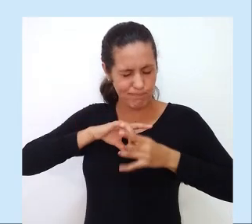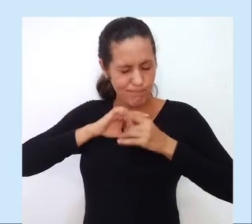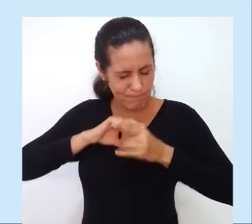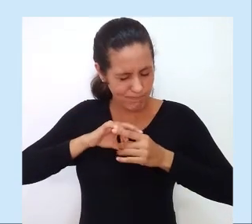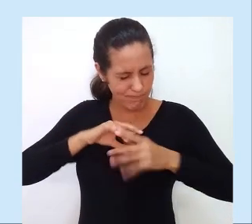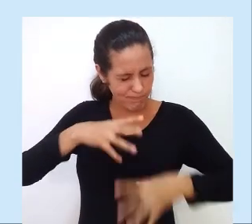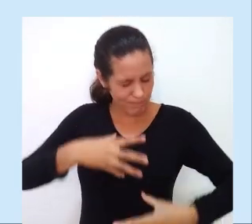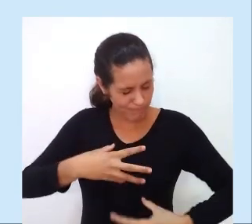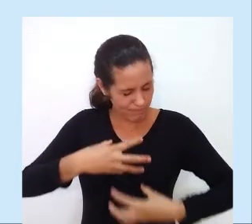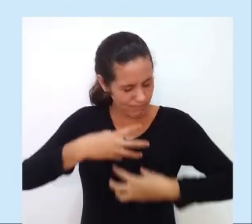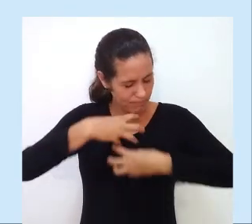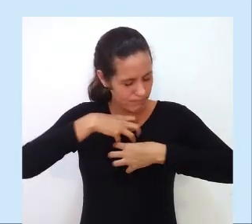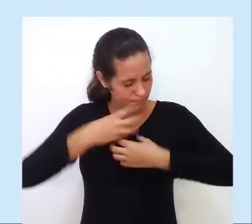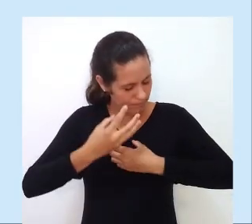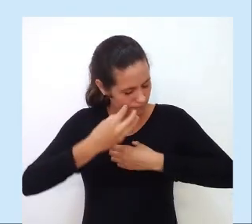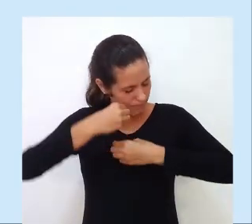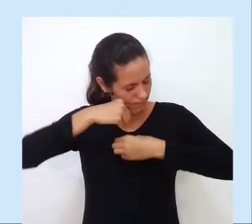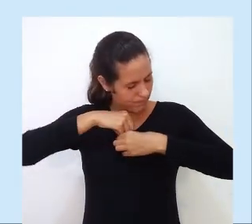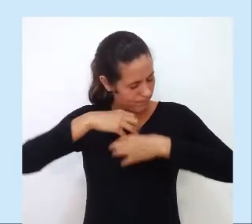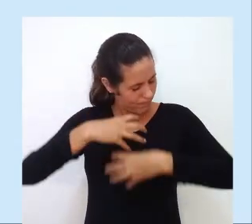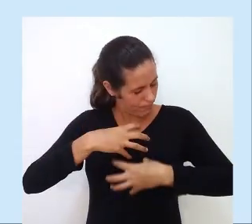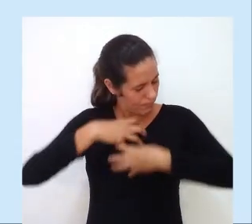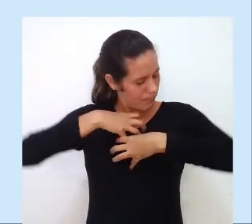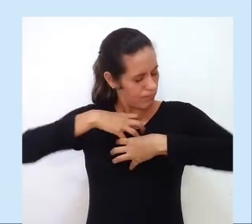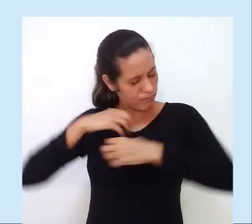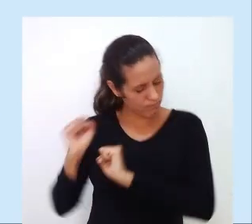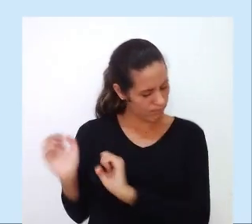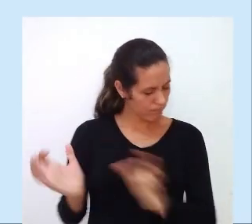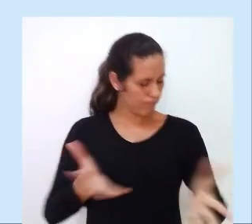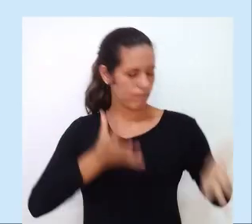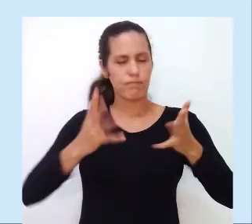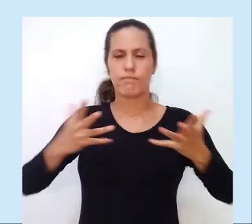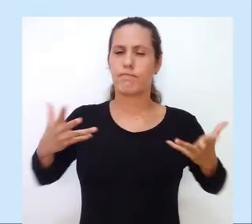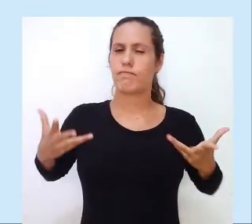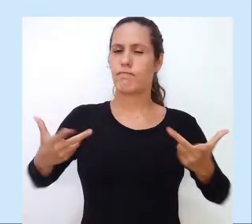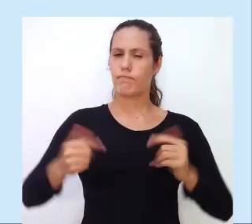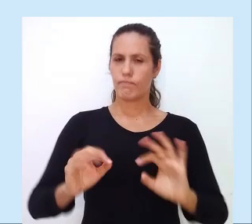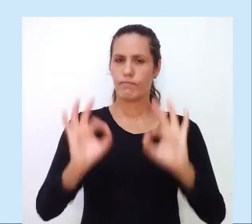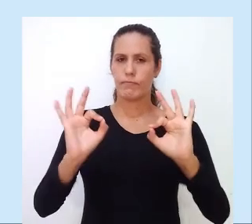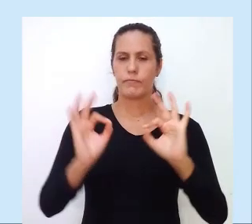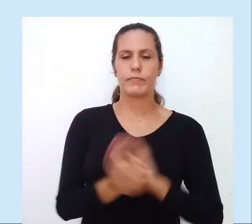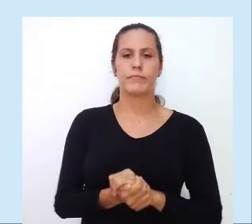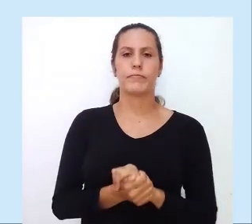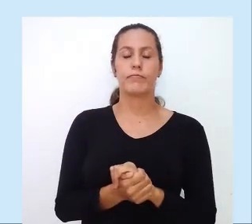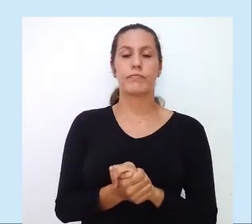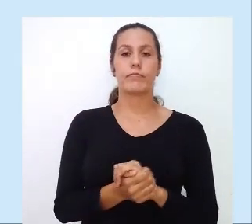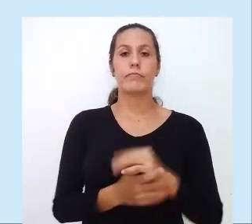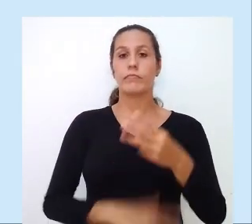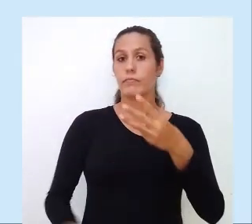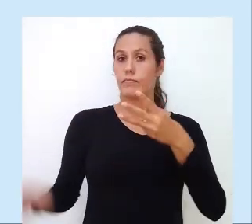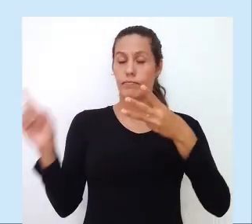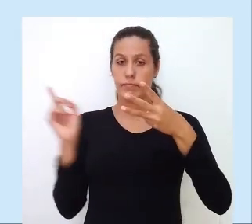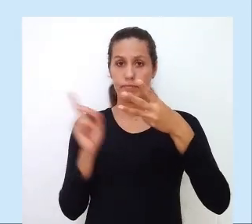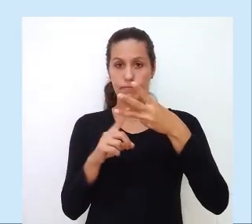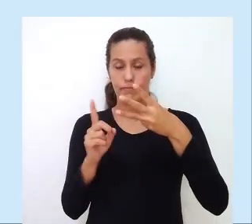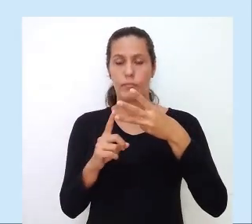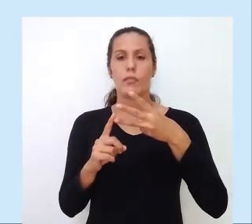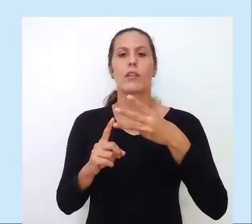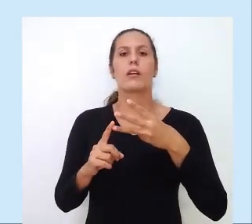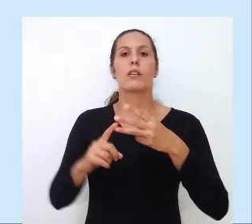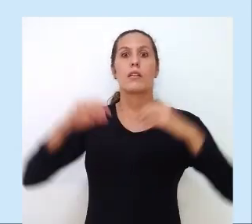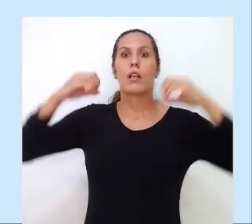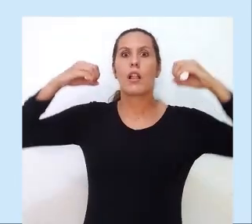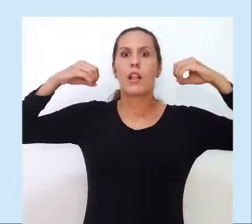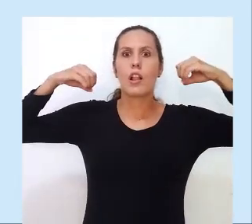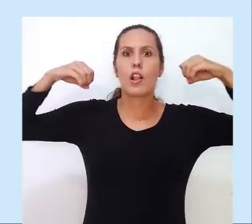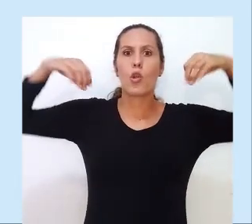personagem e consegue interpretar, né, de maneira muito mais completa. A iluminação é todo